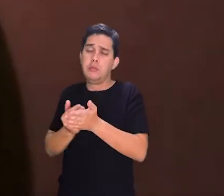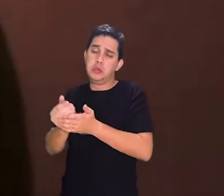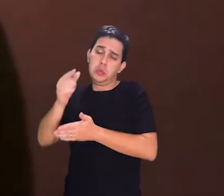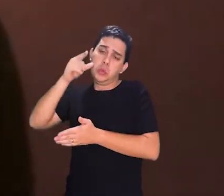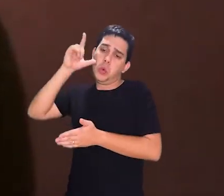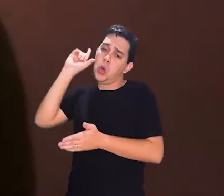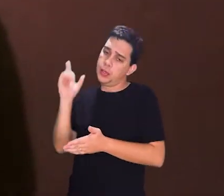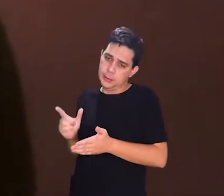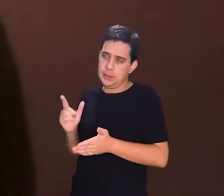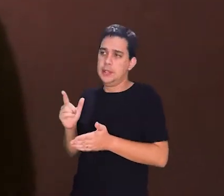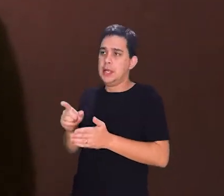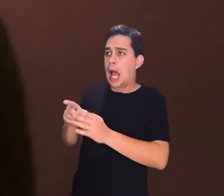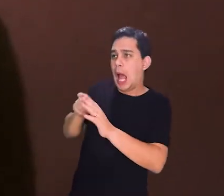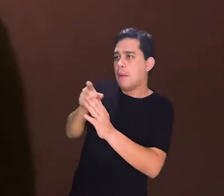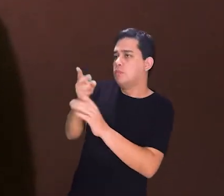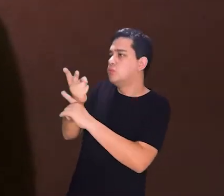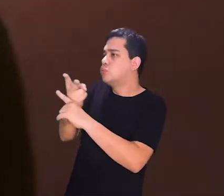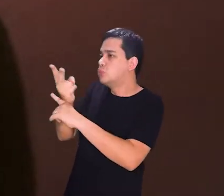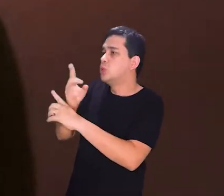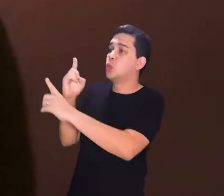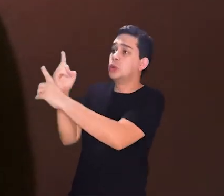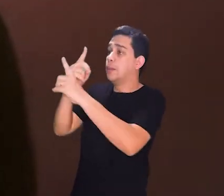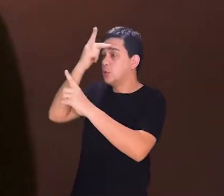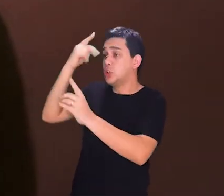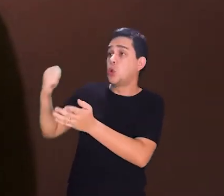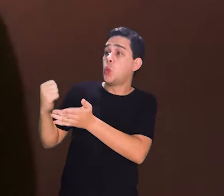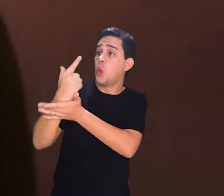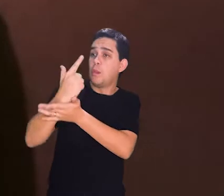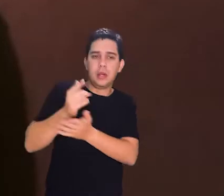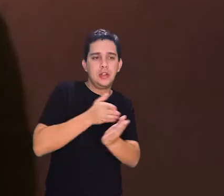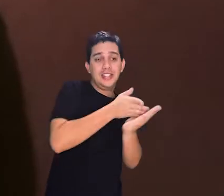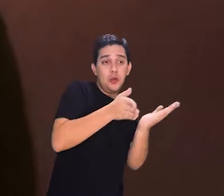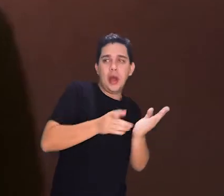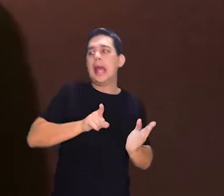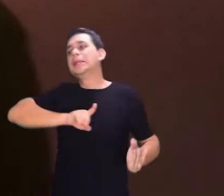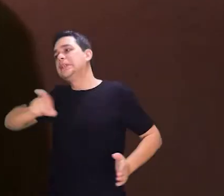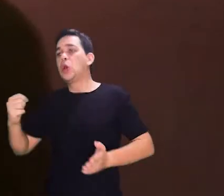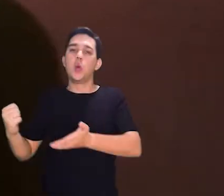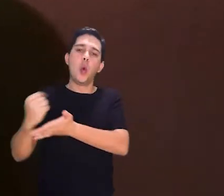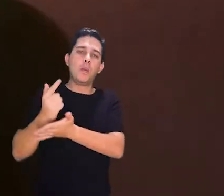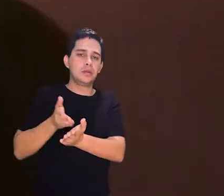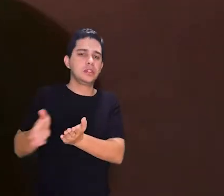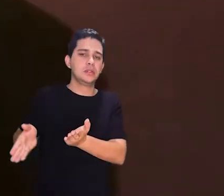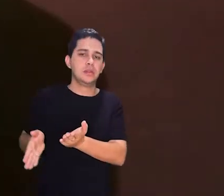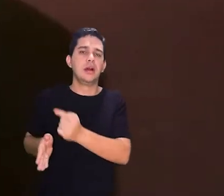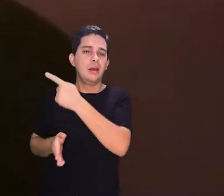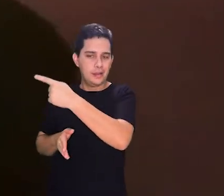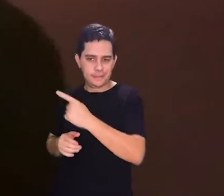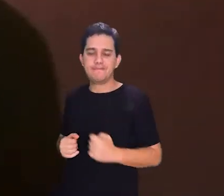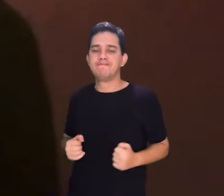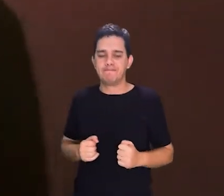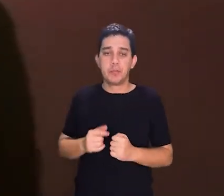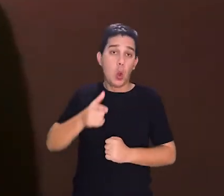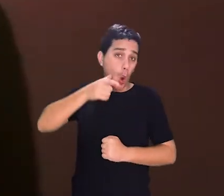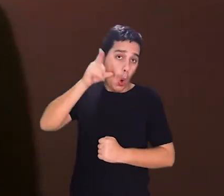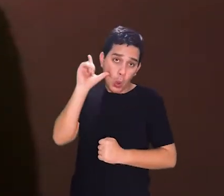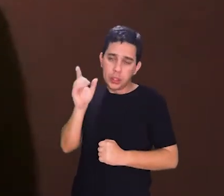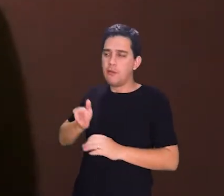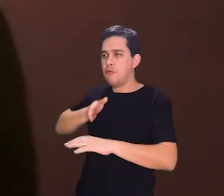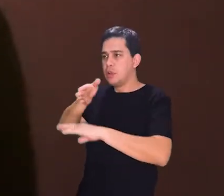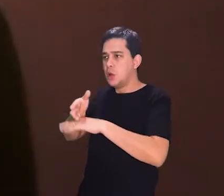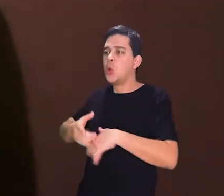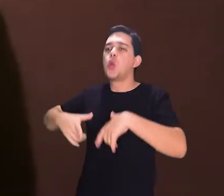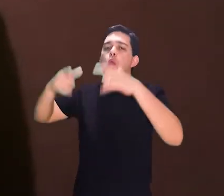né? Ontem a gente conseguiu, eu fui até no local da empresa que